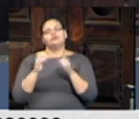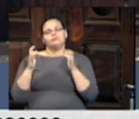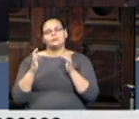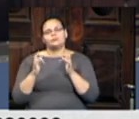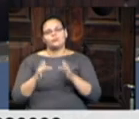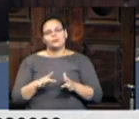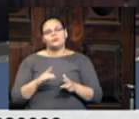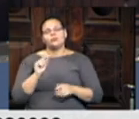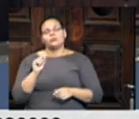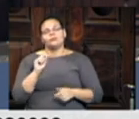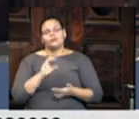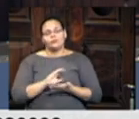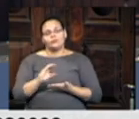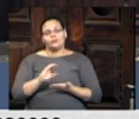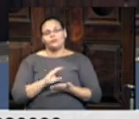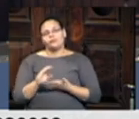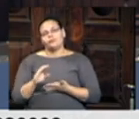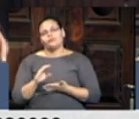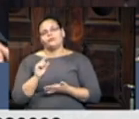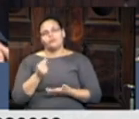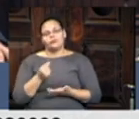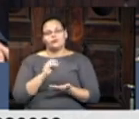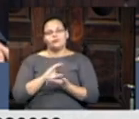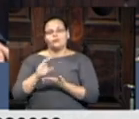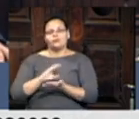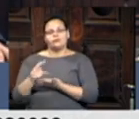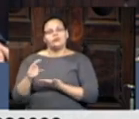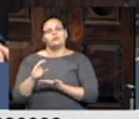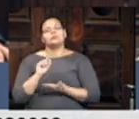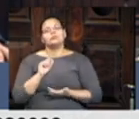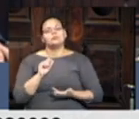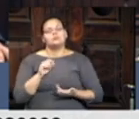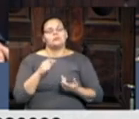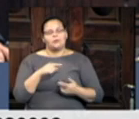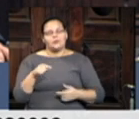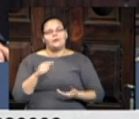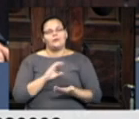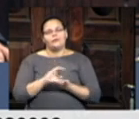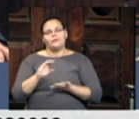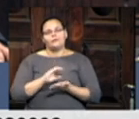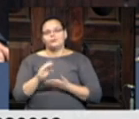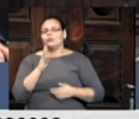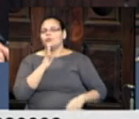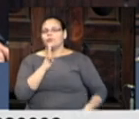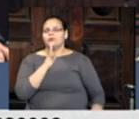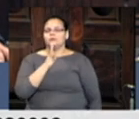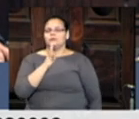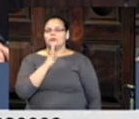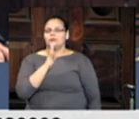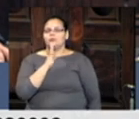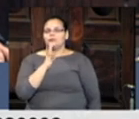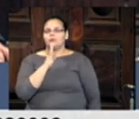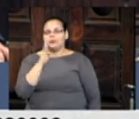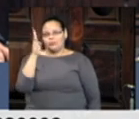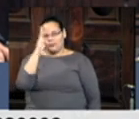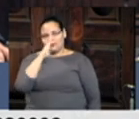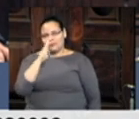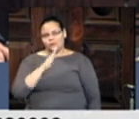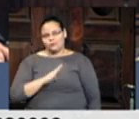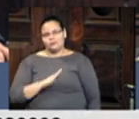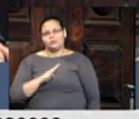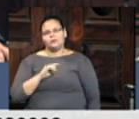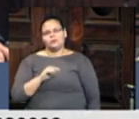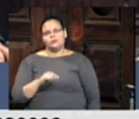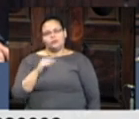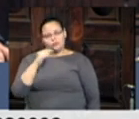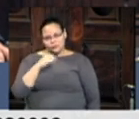deixou de investir em coisas da maior necessidade para investir no conhecimento que o